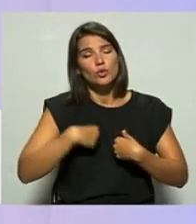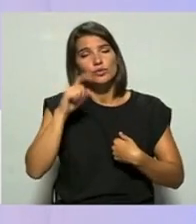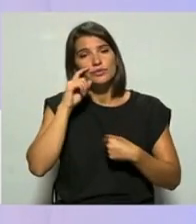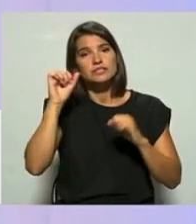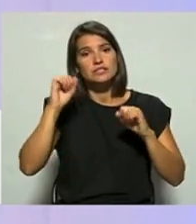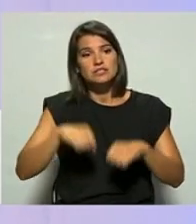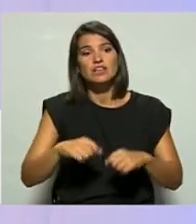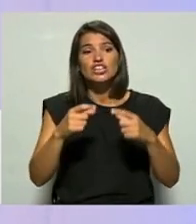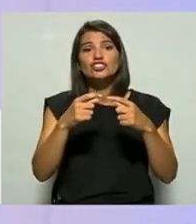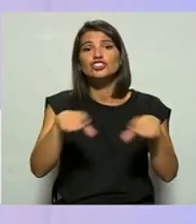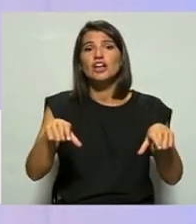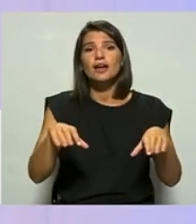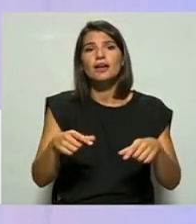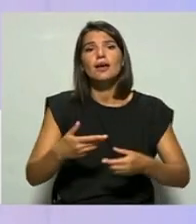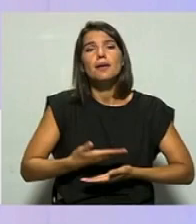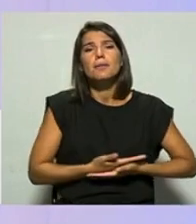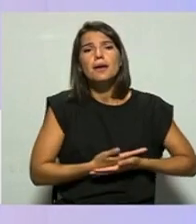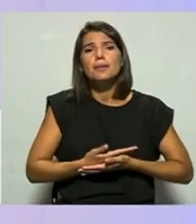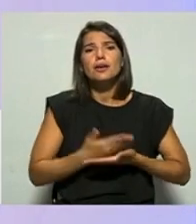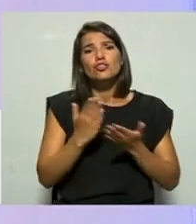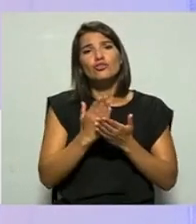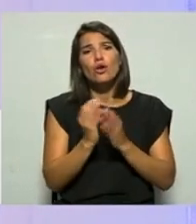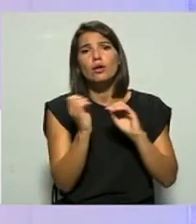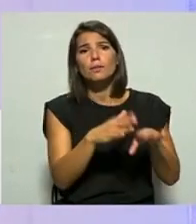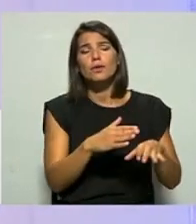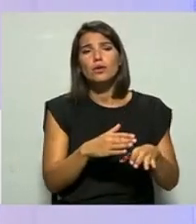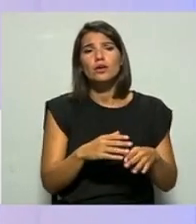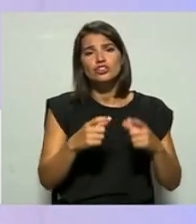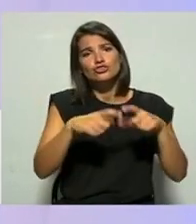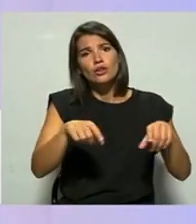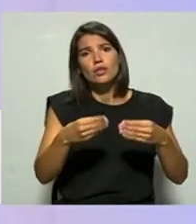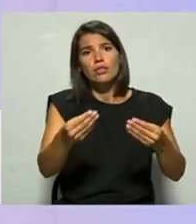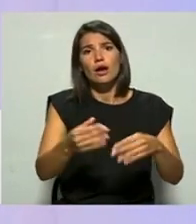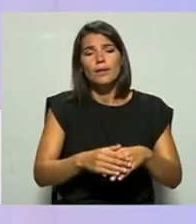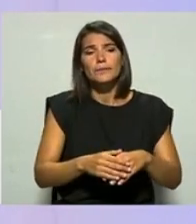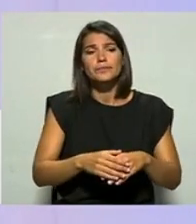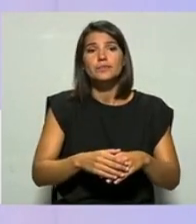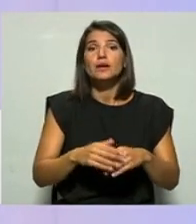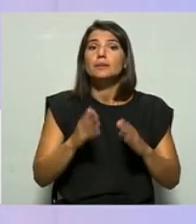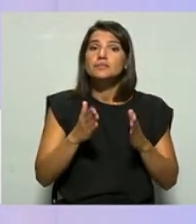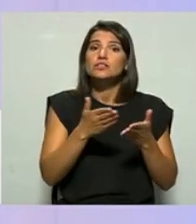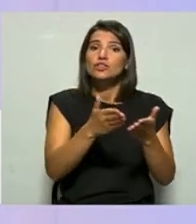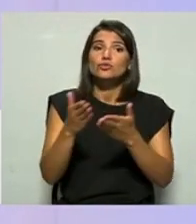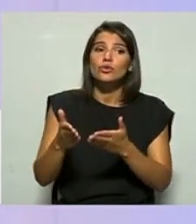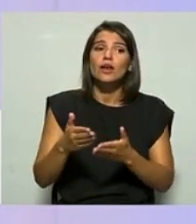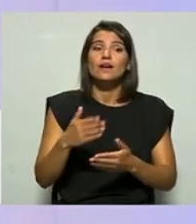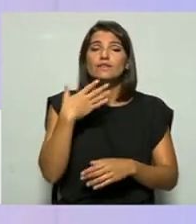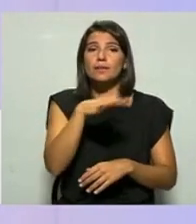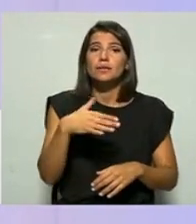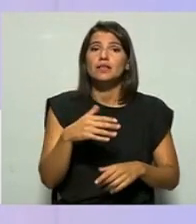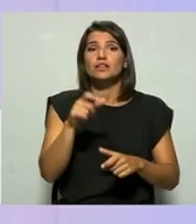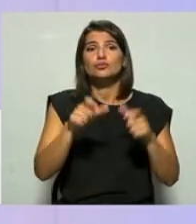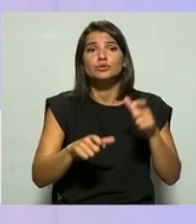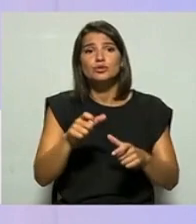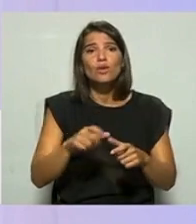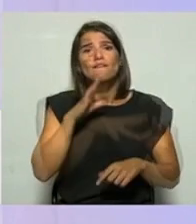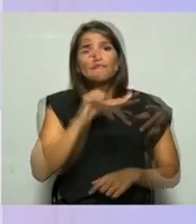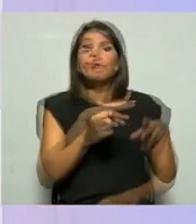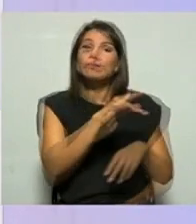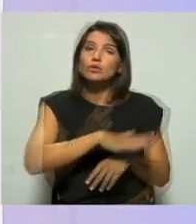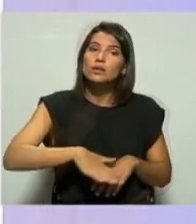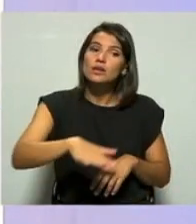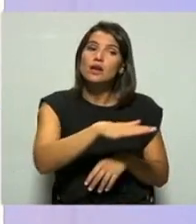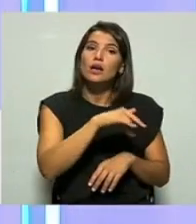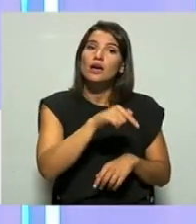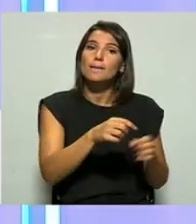e dentes que o ser cresce nós temos que ajudar as pessoas a constituir família querem ter mais um dois um dois três